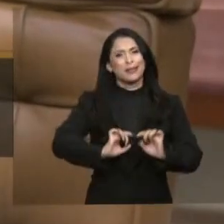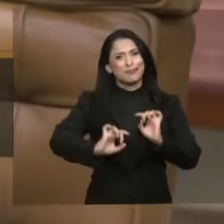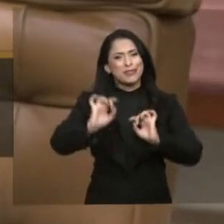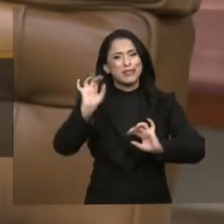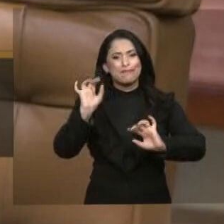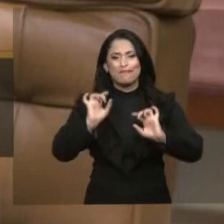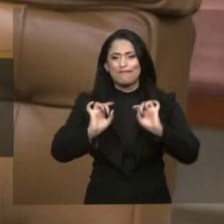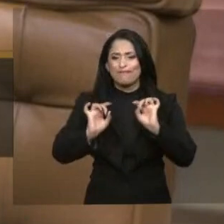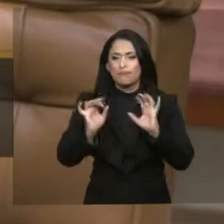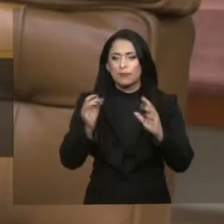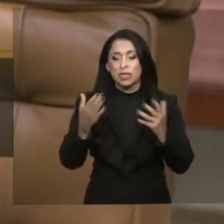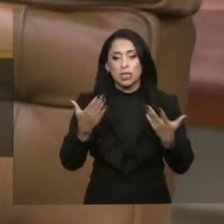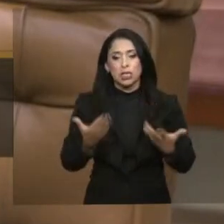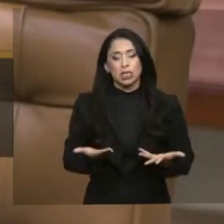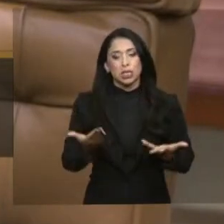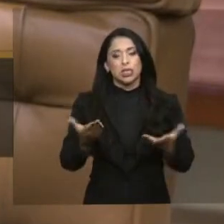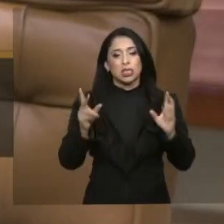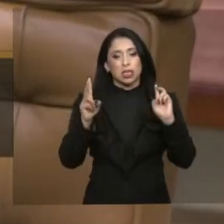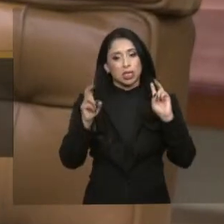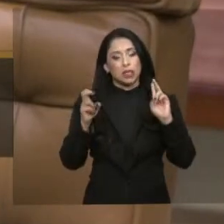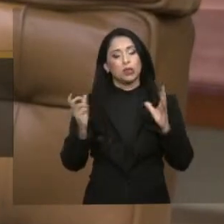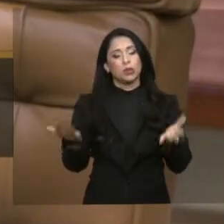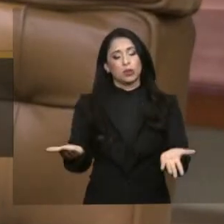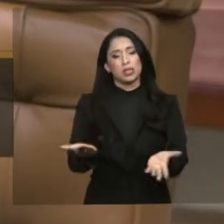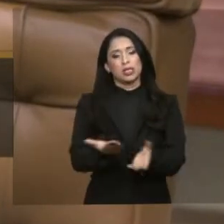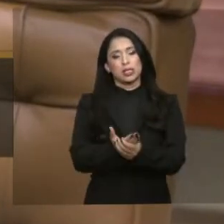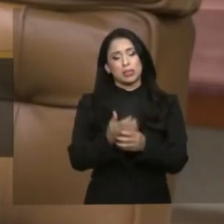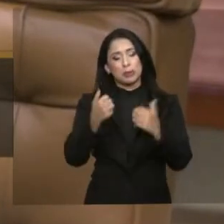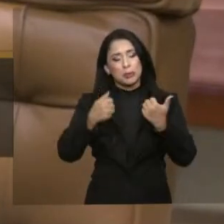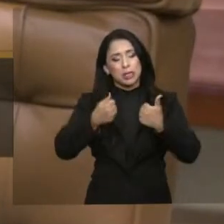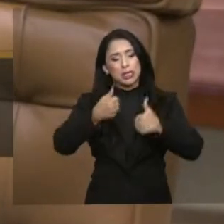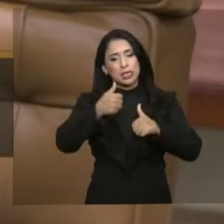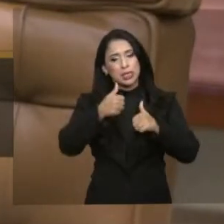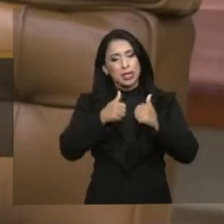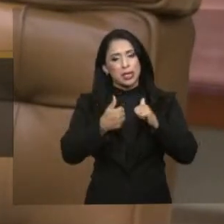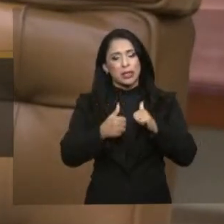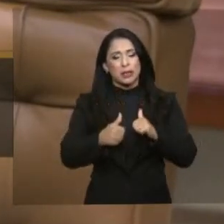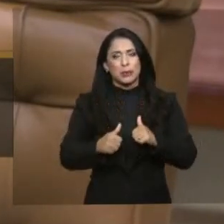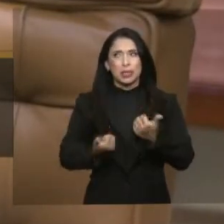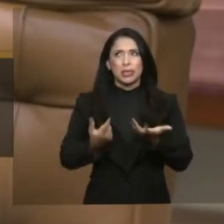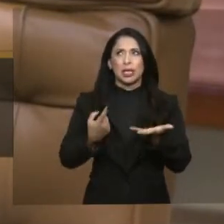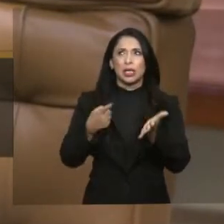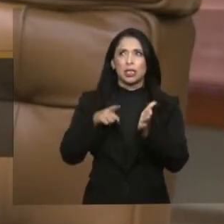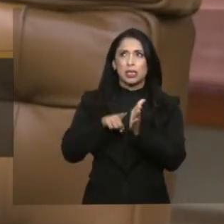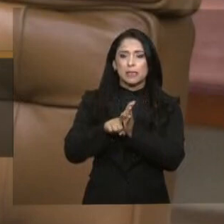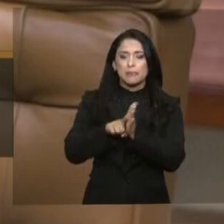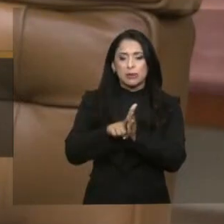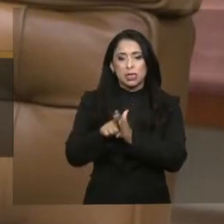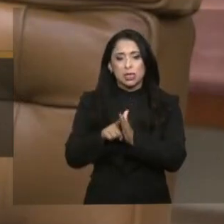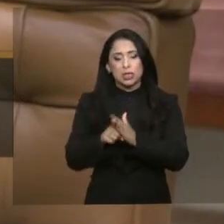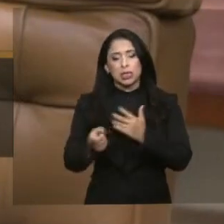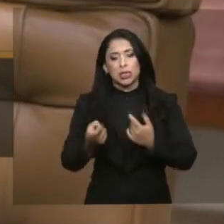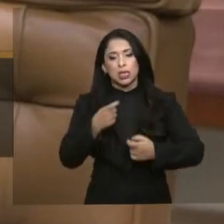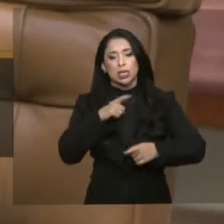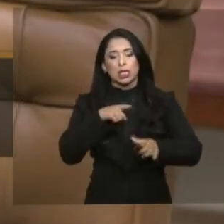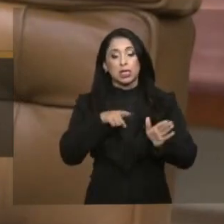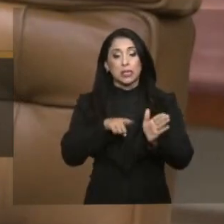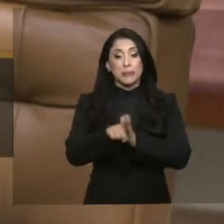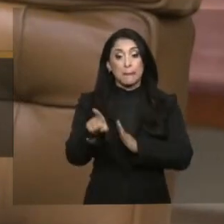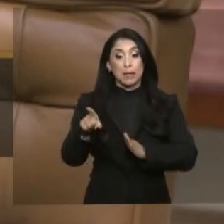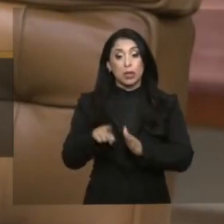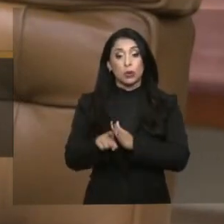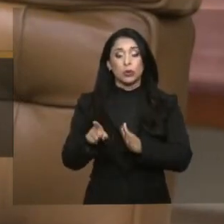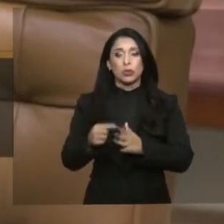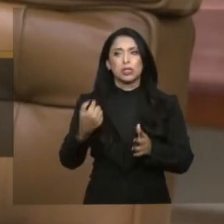Ele, de fato, suscita uma série de indagações. Eu até estava me